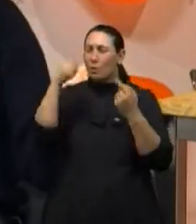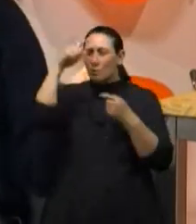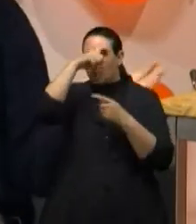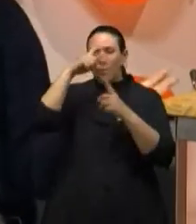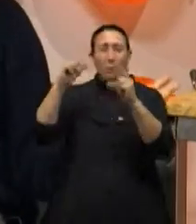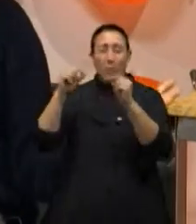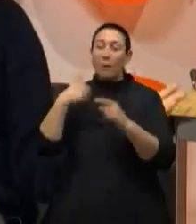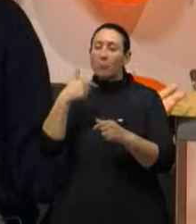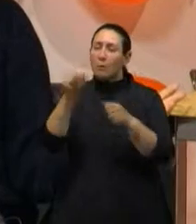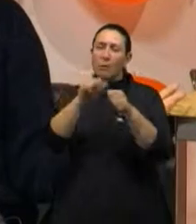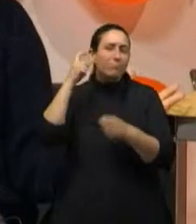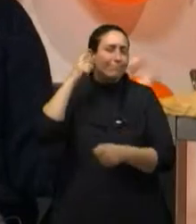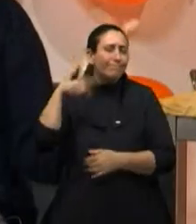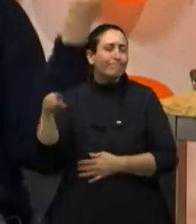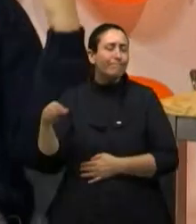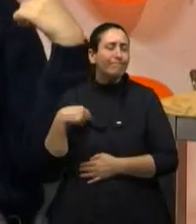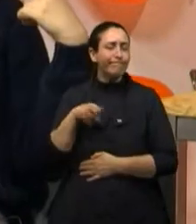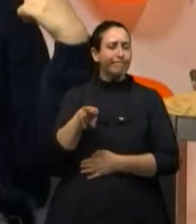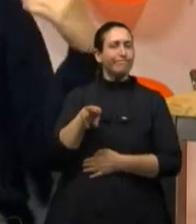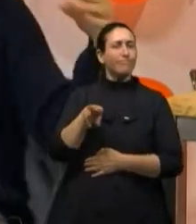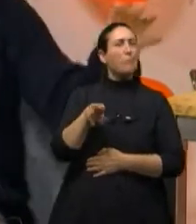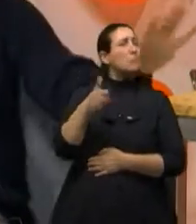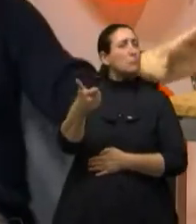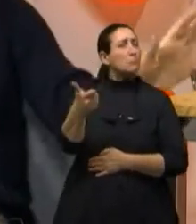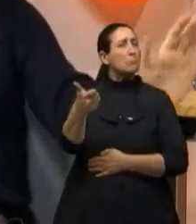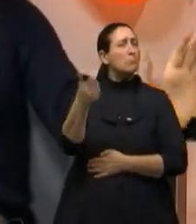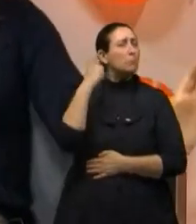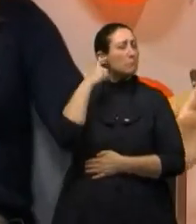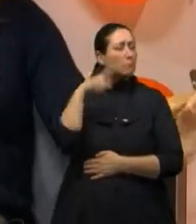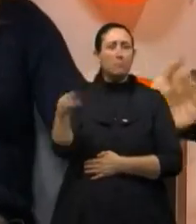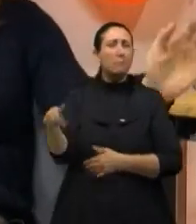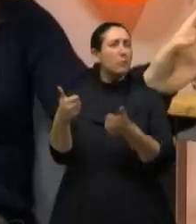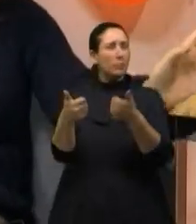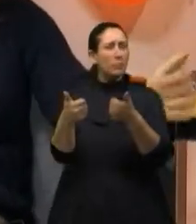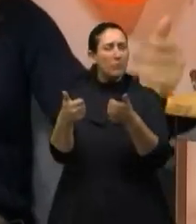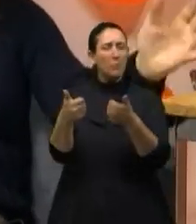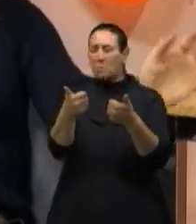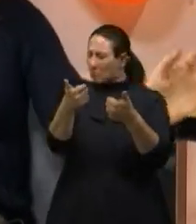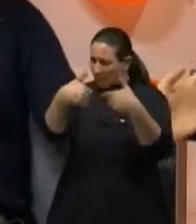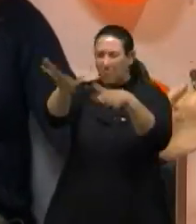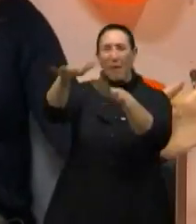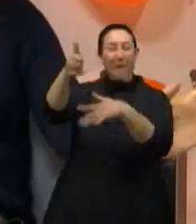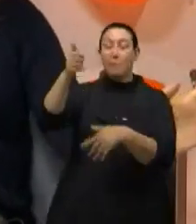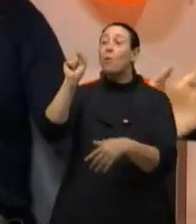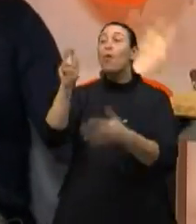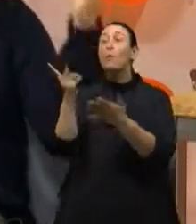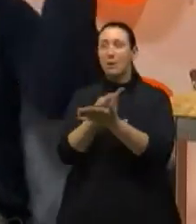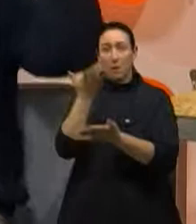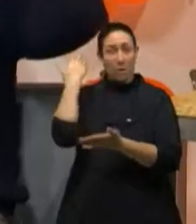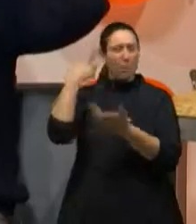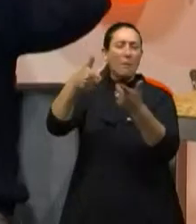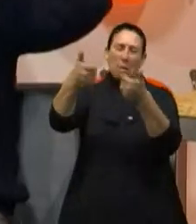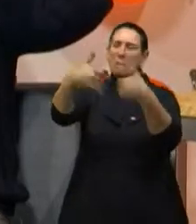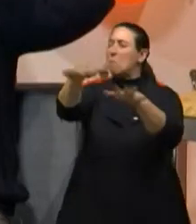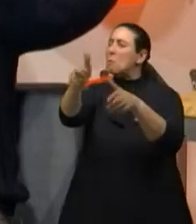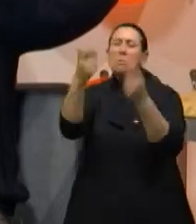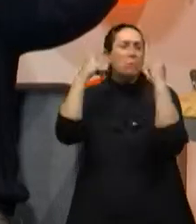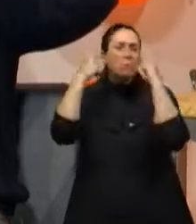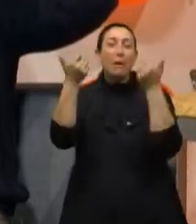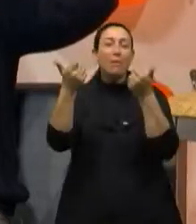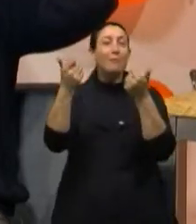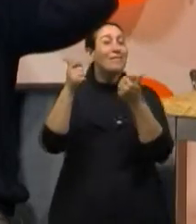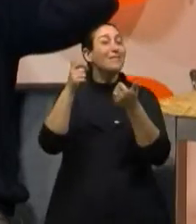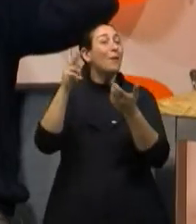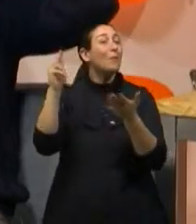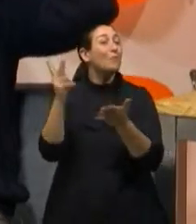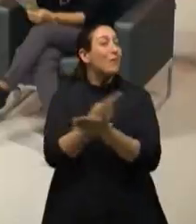audiometria está normal e antigamente a gente dizia não Isabel tá tudo bem pode ir embora tu tá ouvindo bem hoje a gente sabe que a gente escuta no